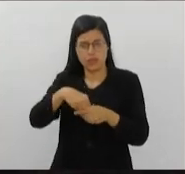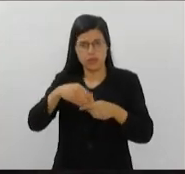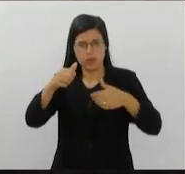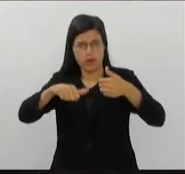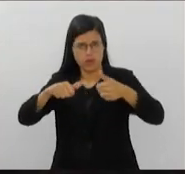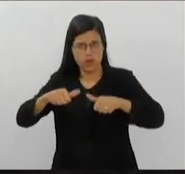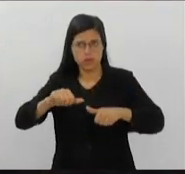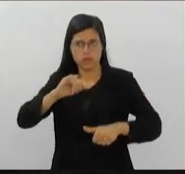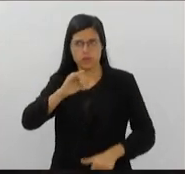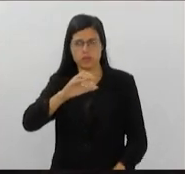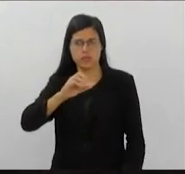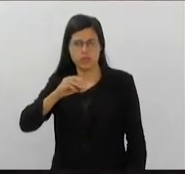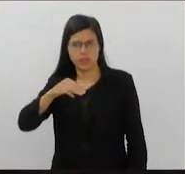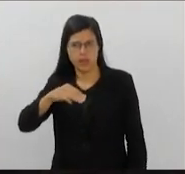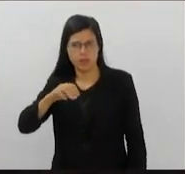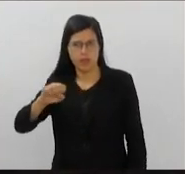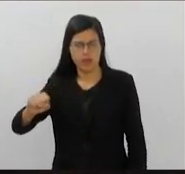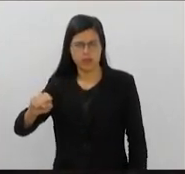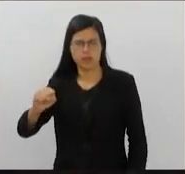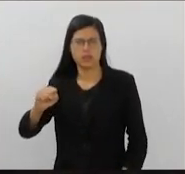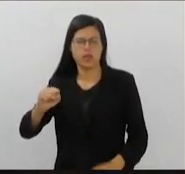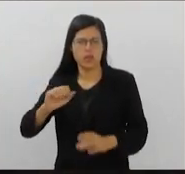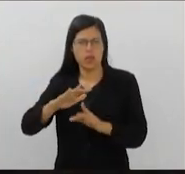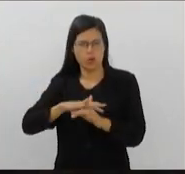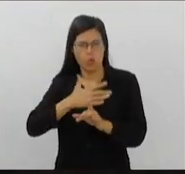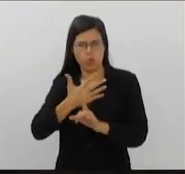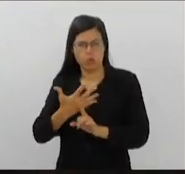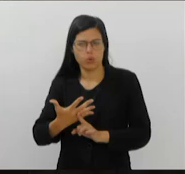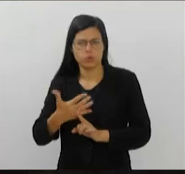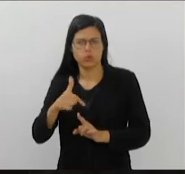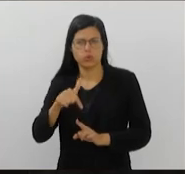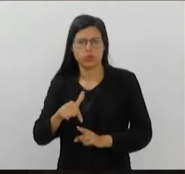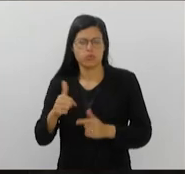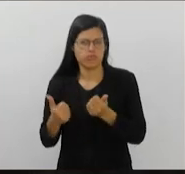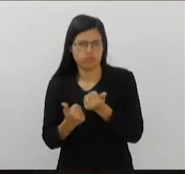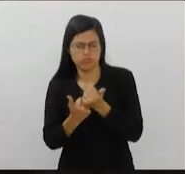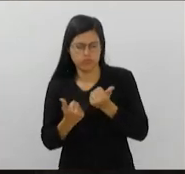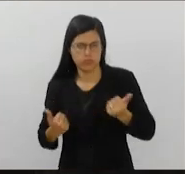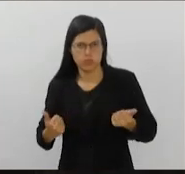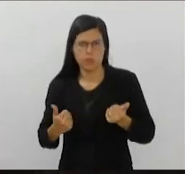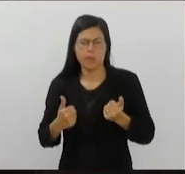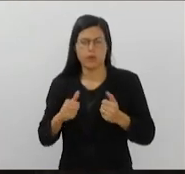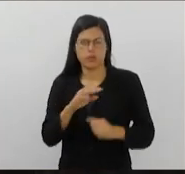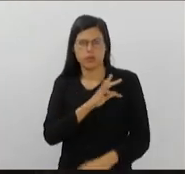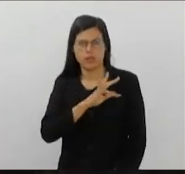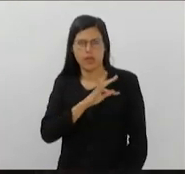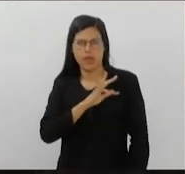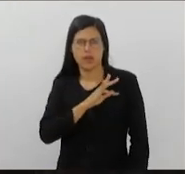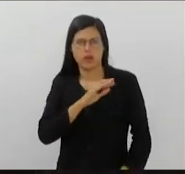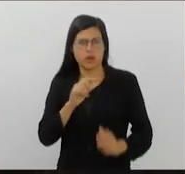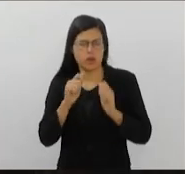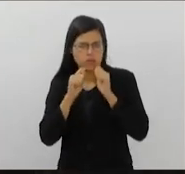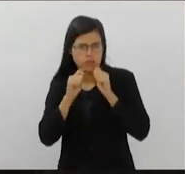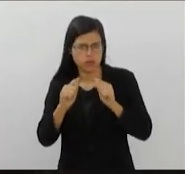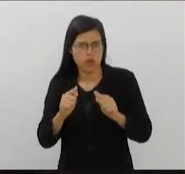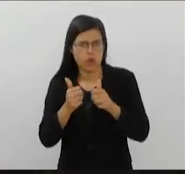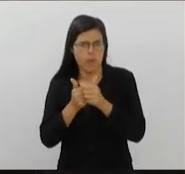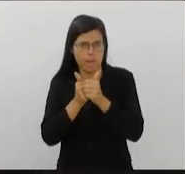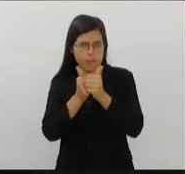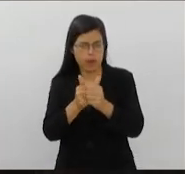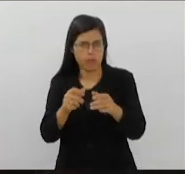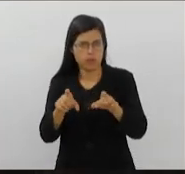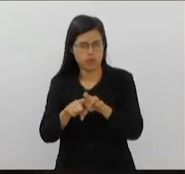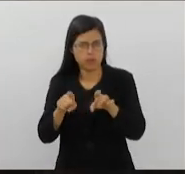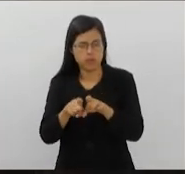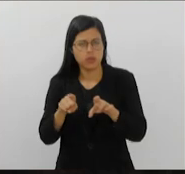do ICMS ecológico. Então, além de dar esse suporte técnico, assessoria, a gente faz o acompanhamento e também dá o